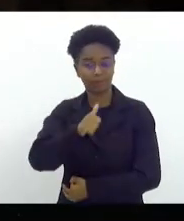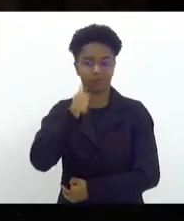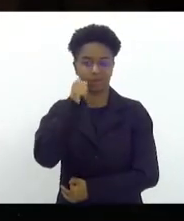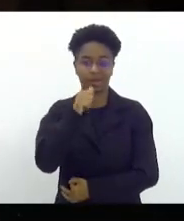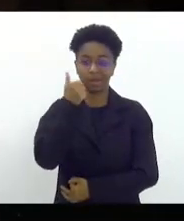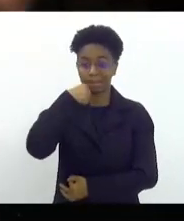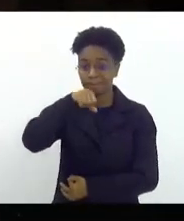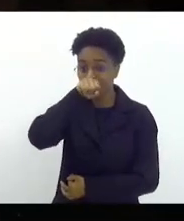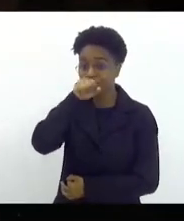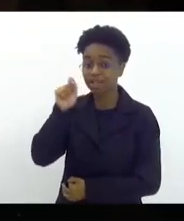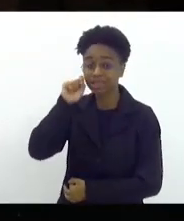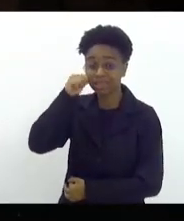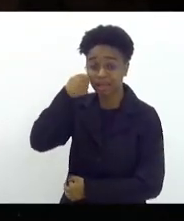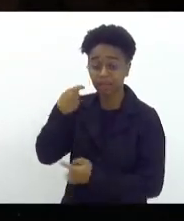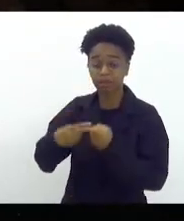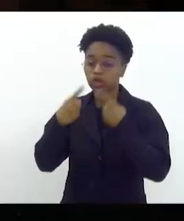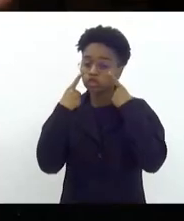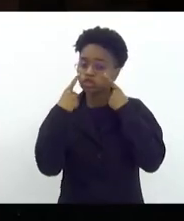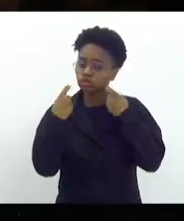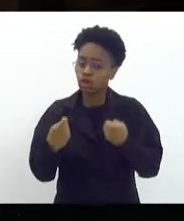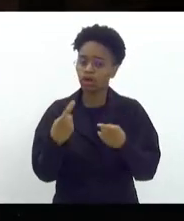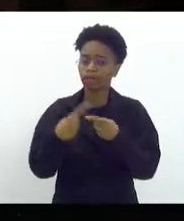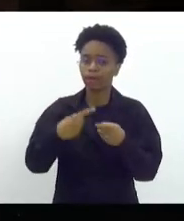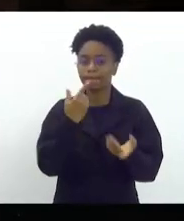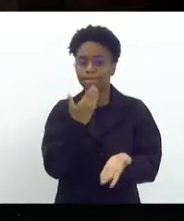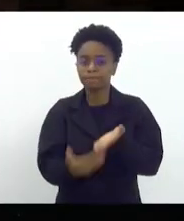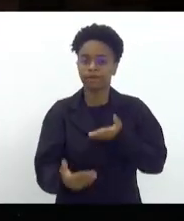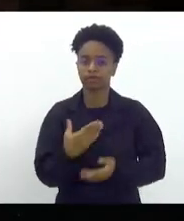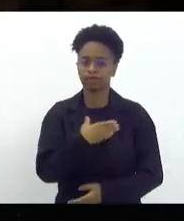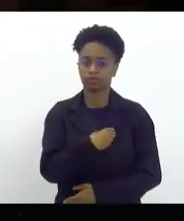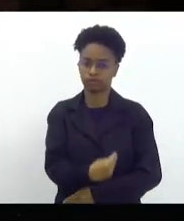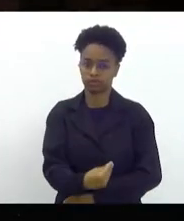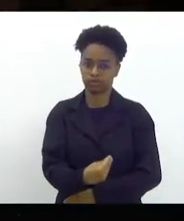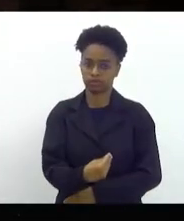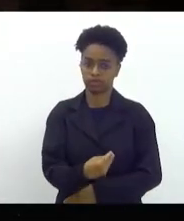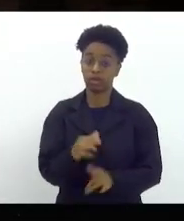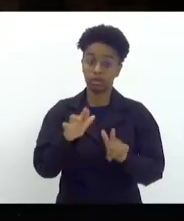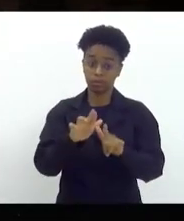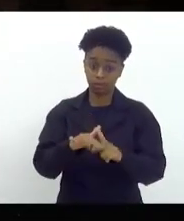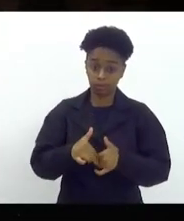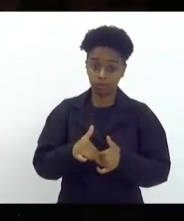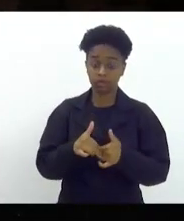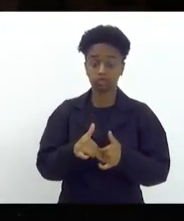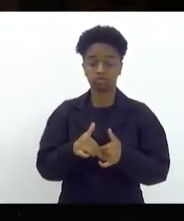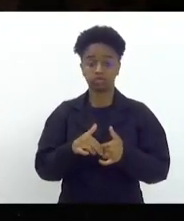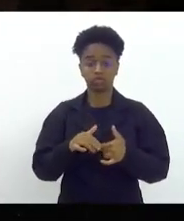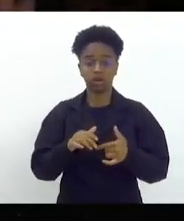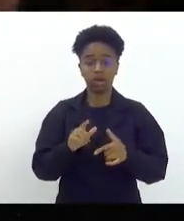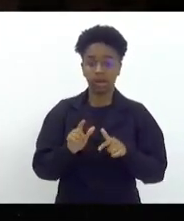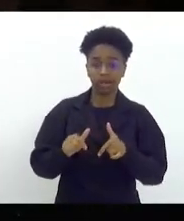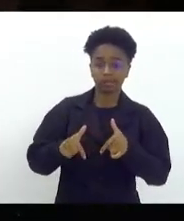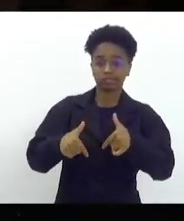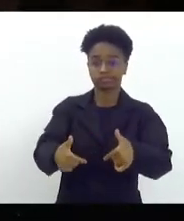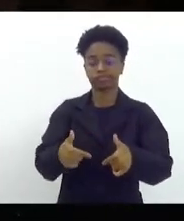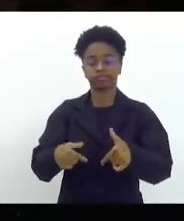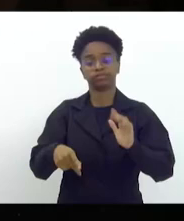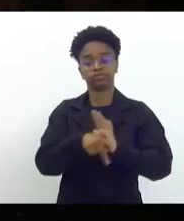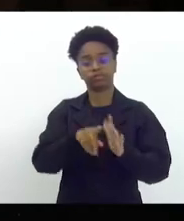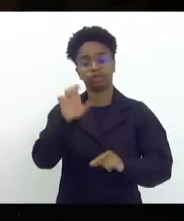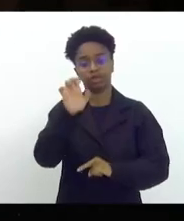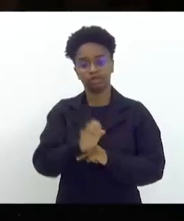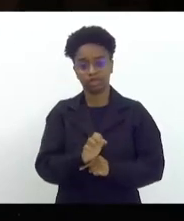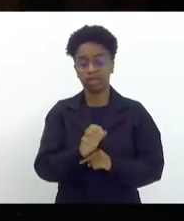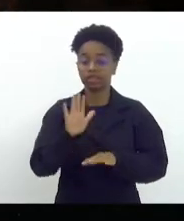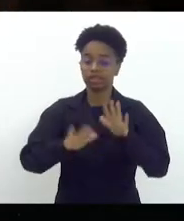mães negras que choram a perda dos seus filhos pelo braço armado constituído do Estado Essa é Talvez